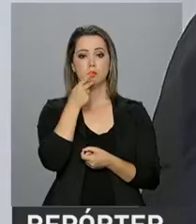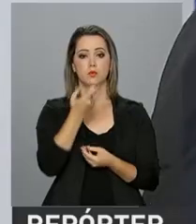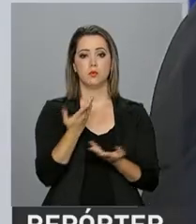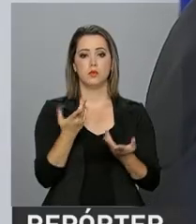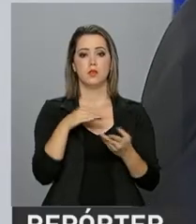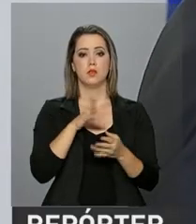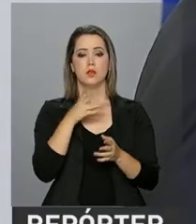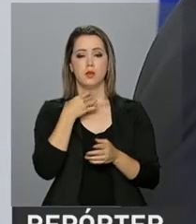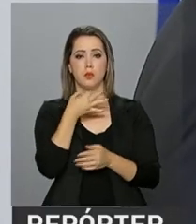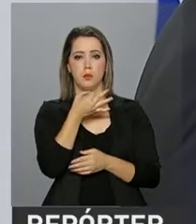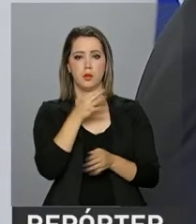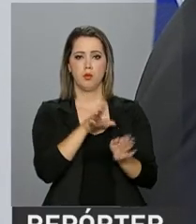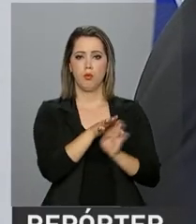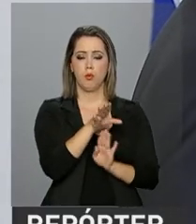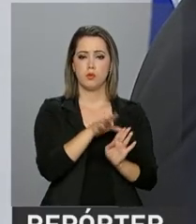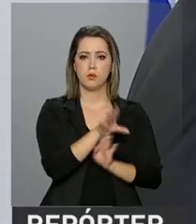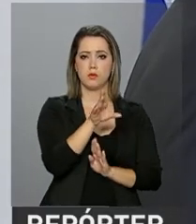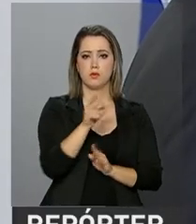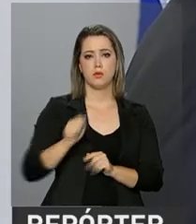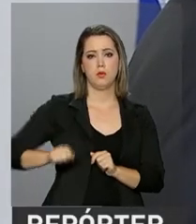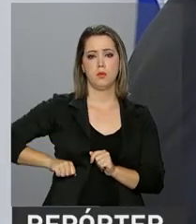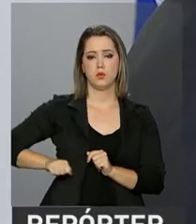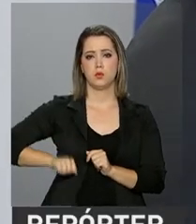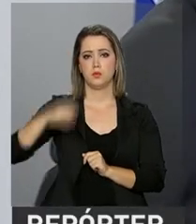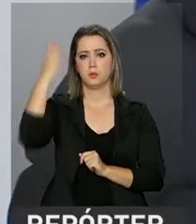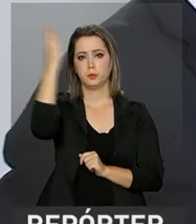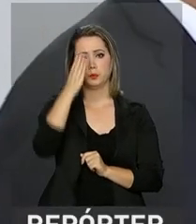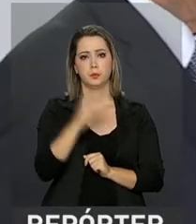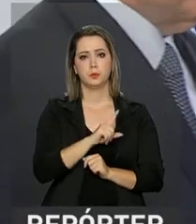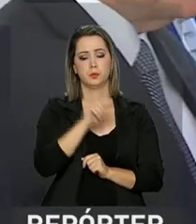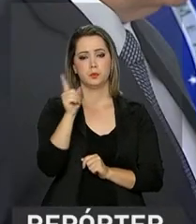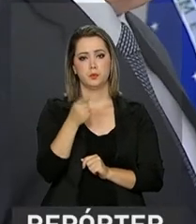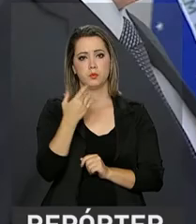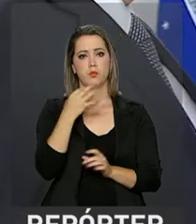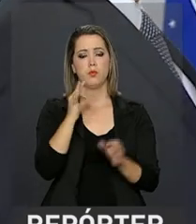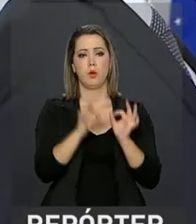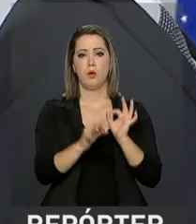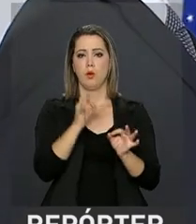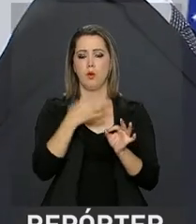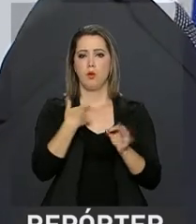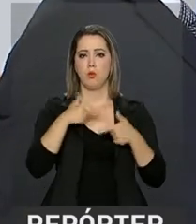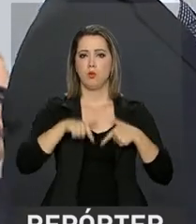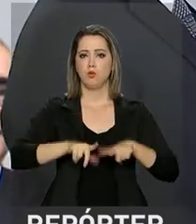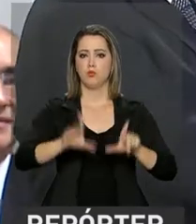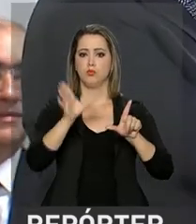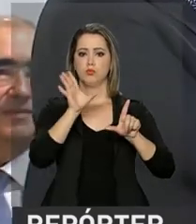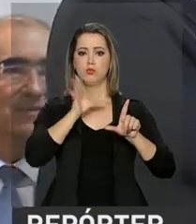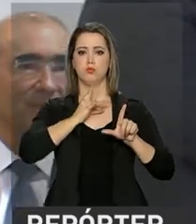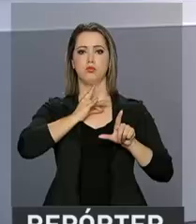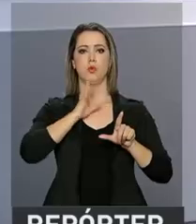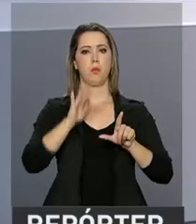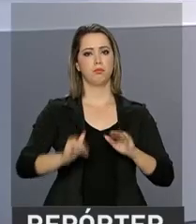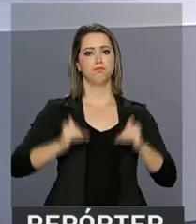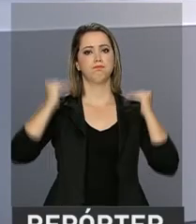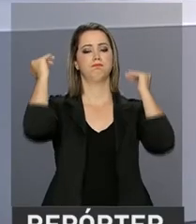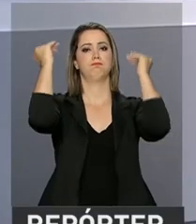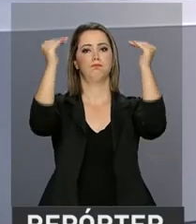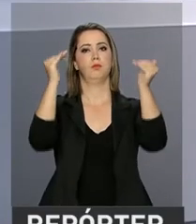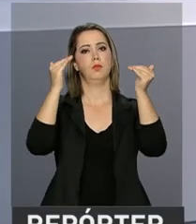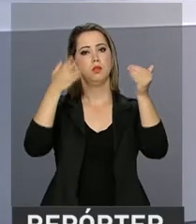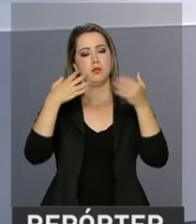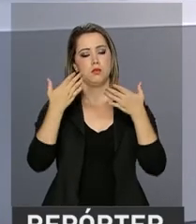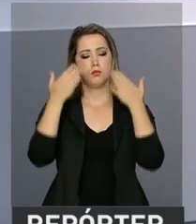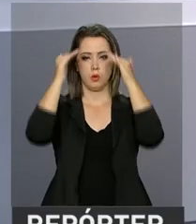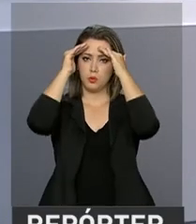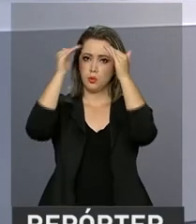prestou consultoria jurídica para a Embaixada do Brasil em Washington. A Ordem Nacional do Cruzeiro do Sul é a mais alta condecoração